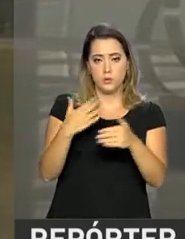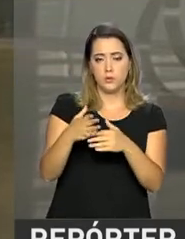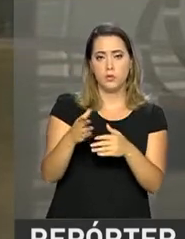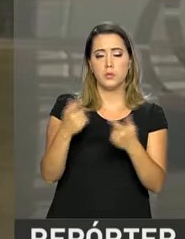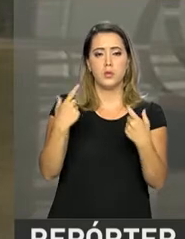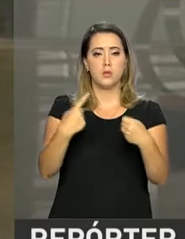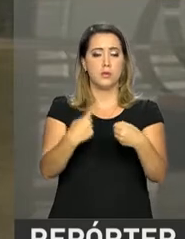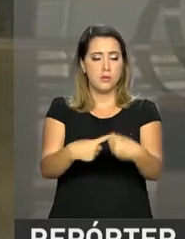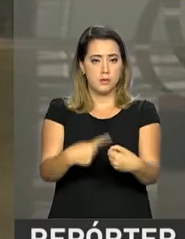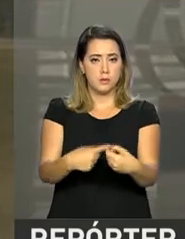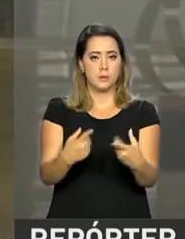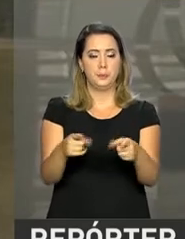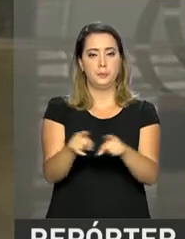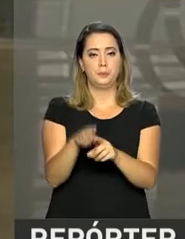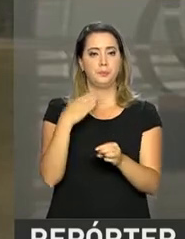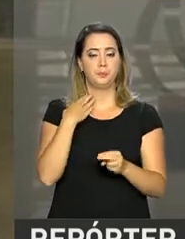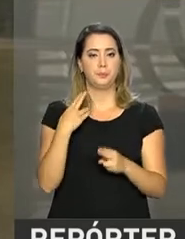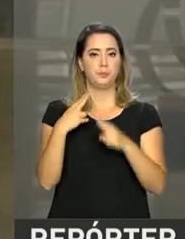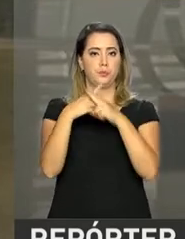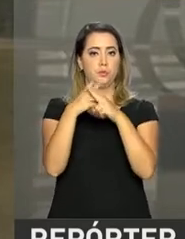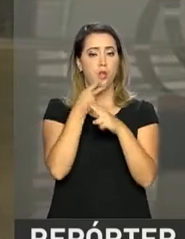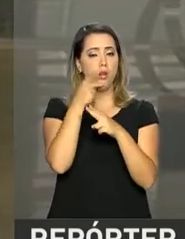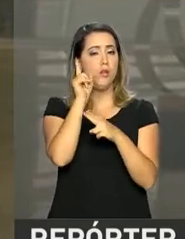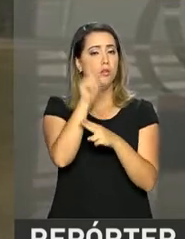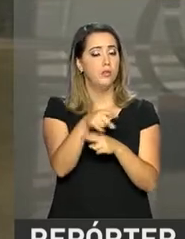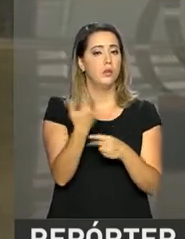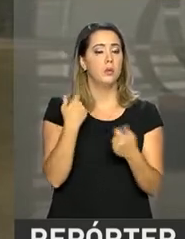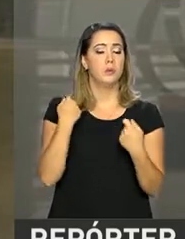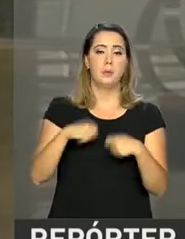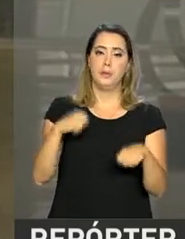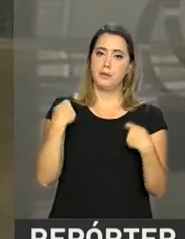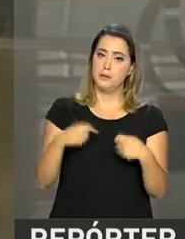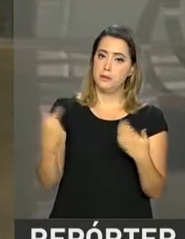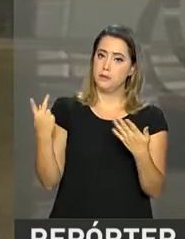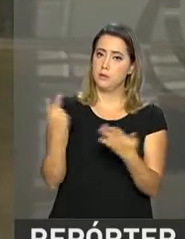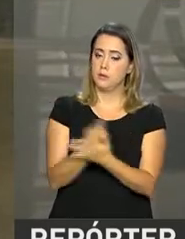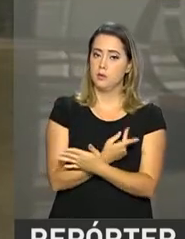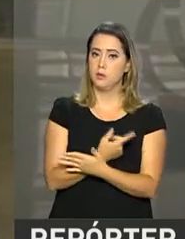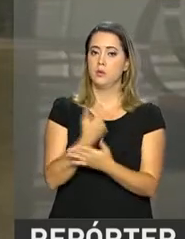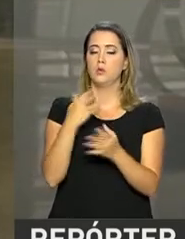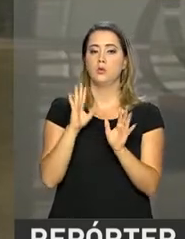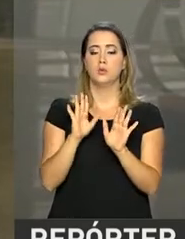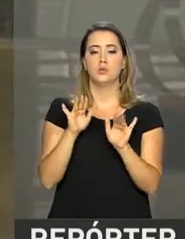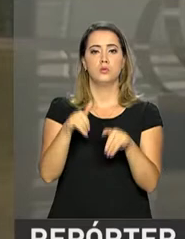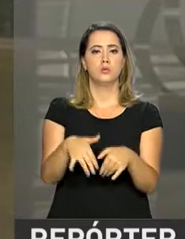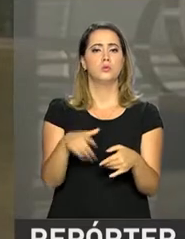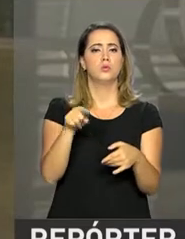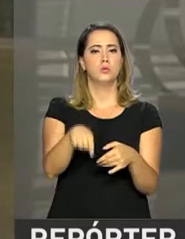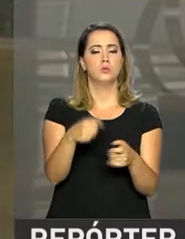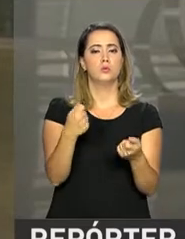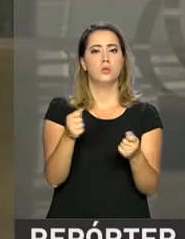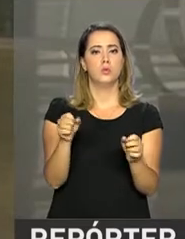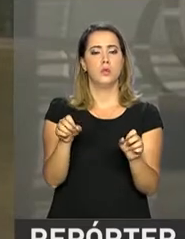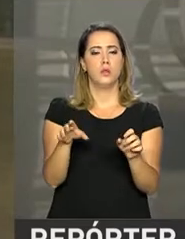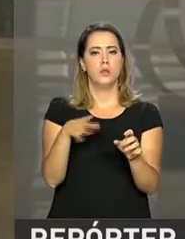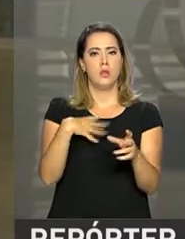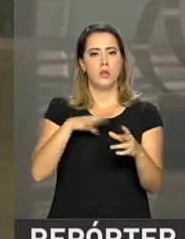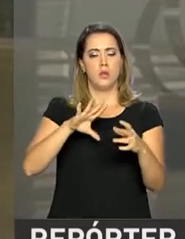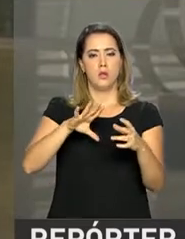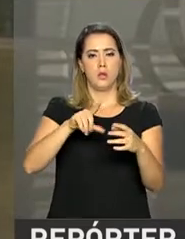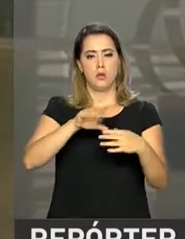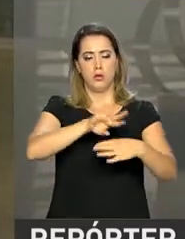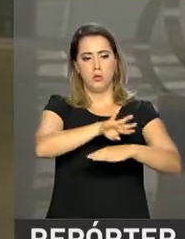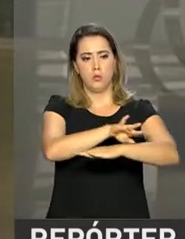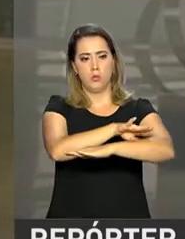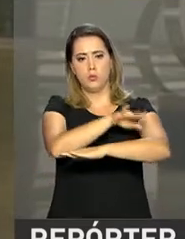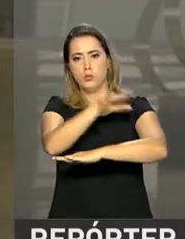acordo com a caixa entre as principais intervenções que ainda devem ser concretizados estão a demolição do viaduto da